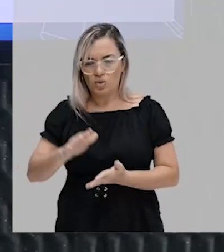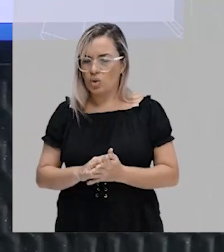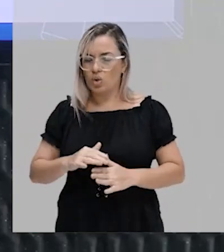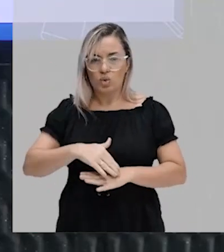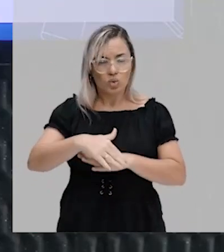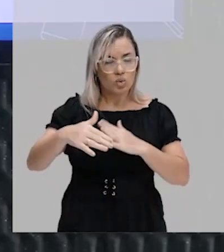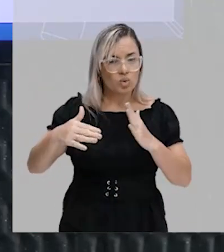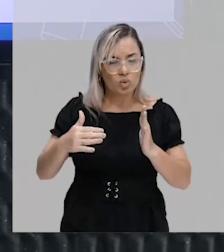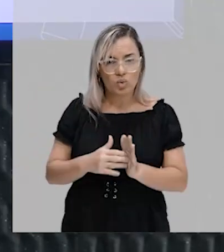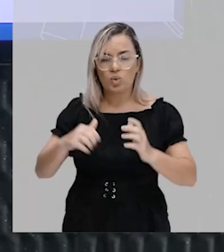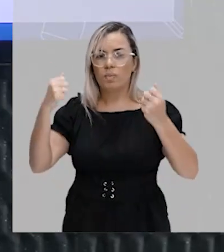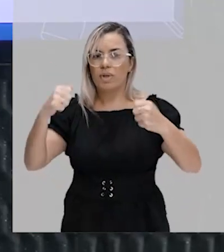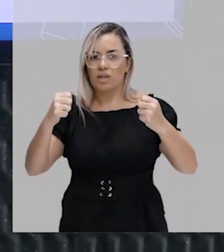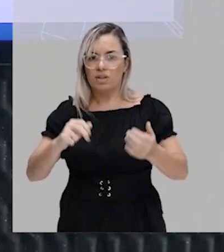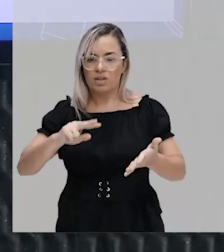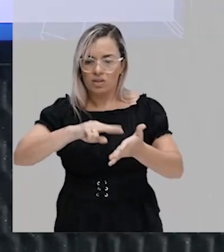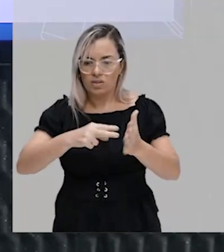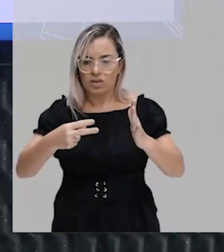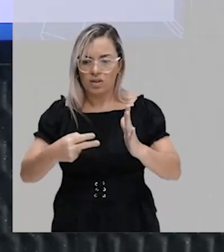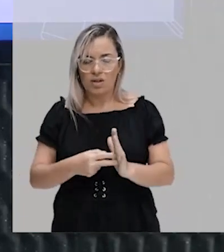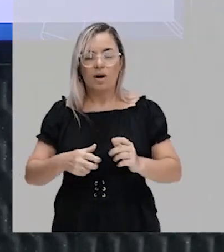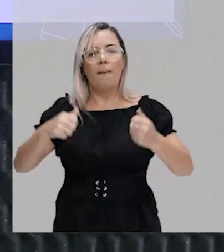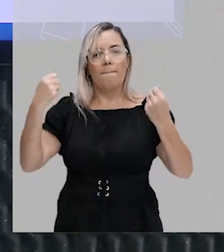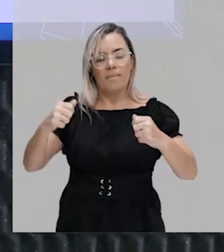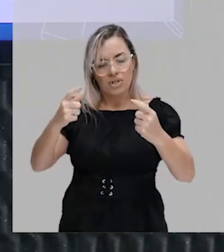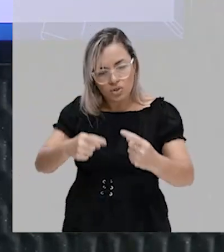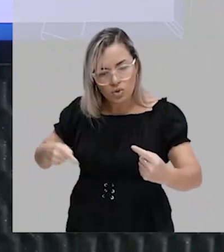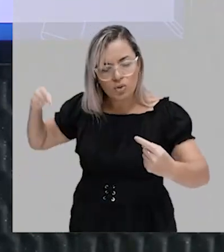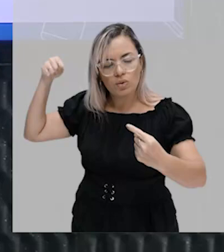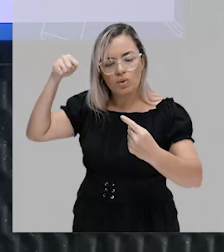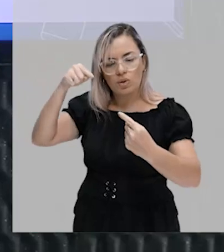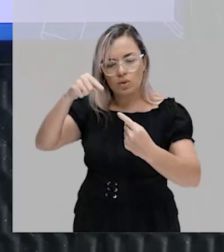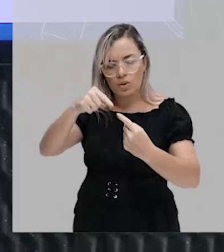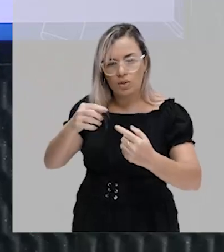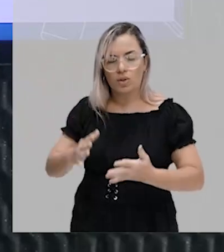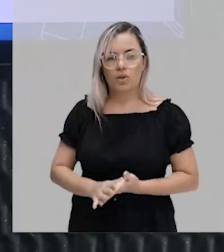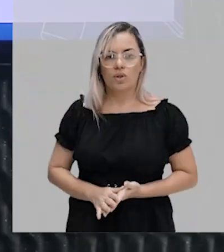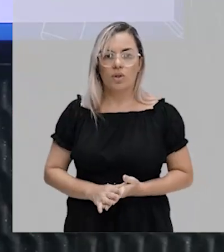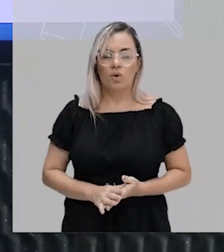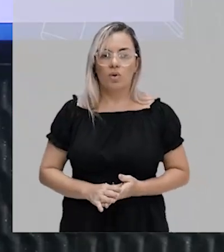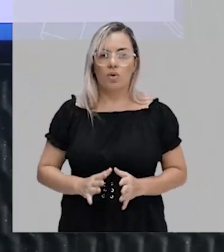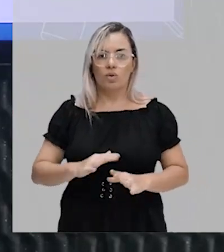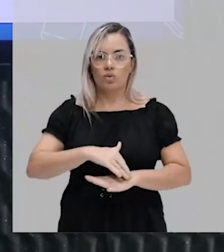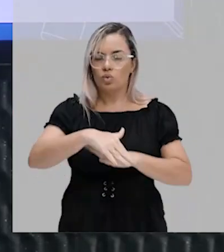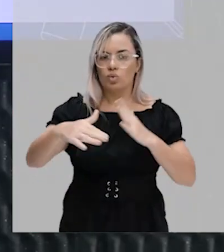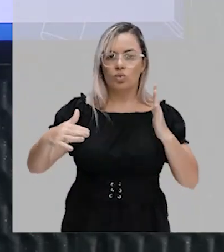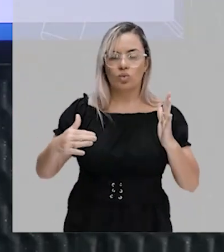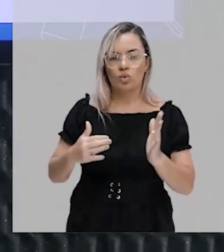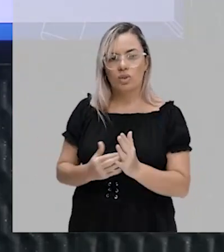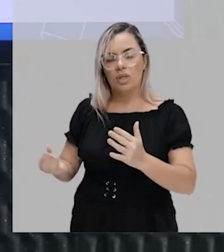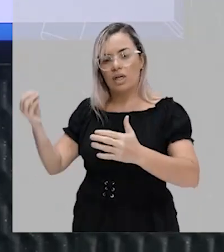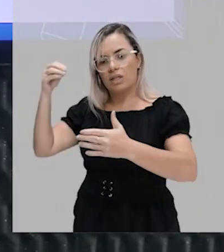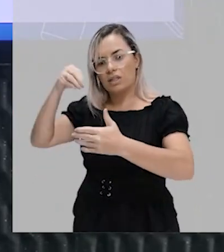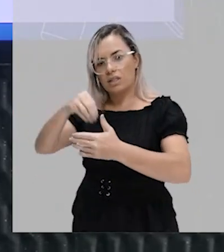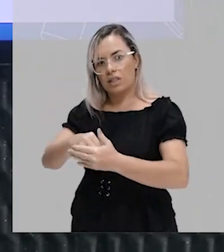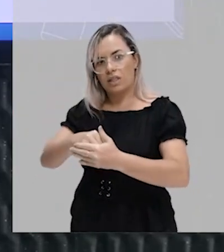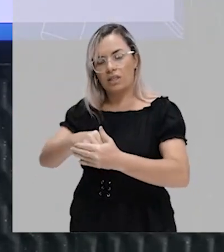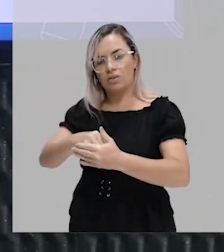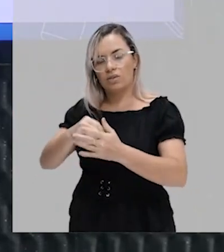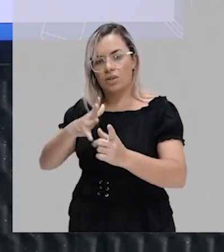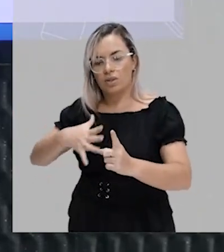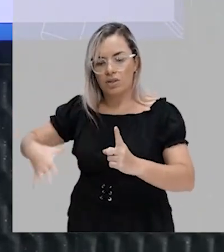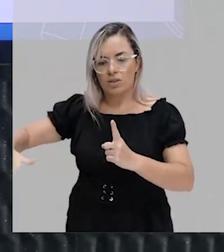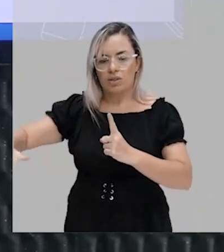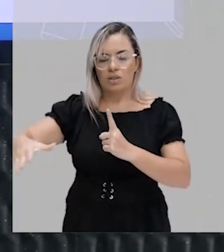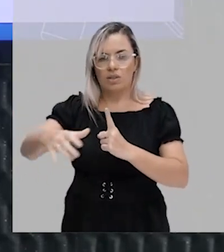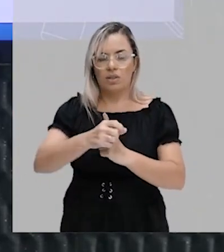tudo necessariamente possui uma função. Portanto, tudo que compõe a sociedade tem uma função, ou então várias